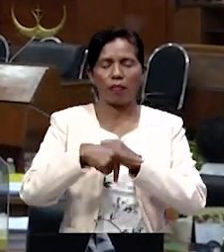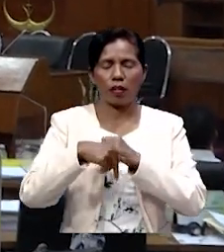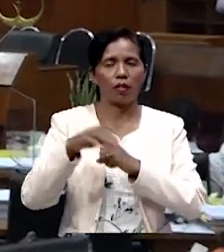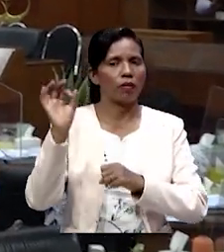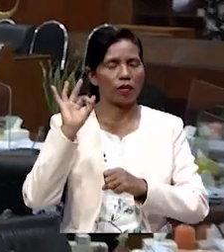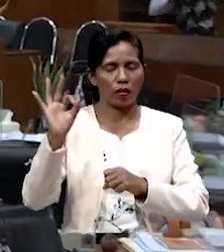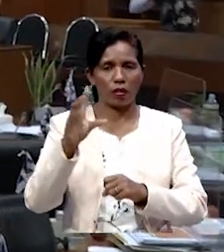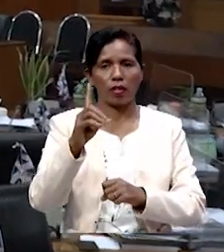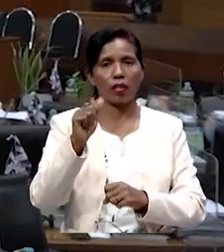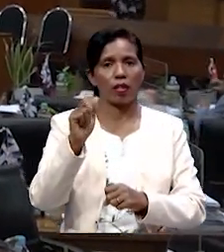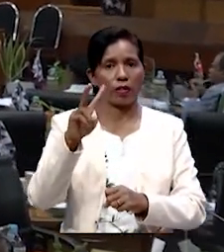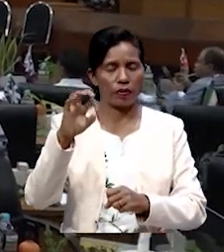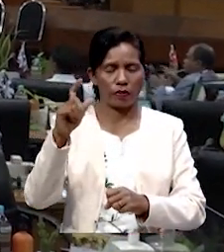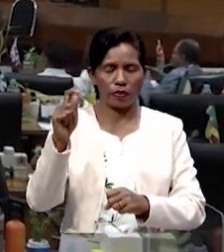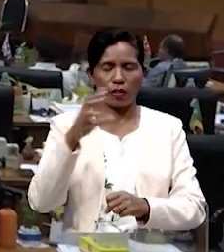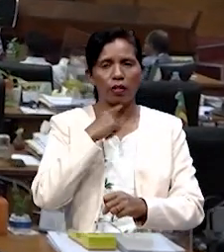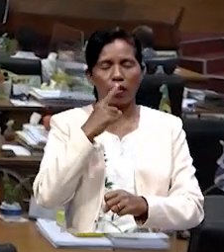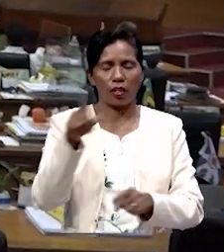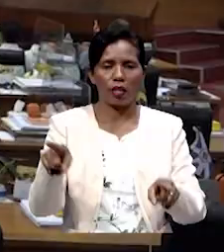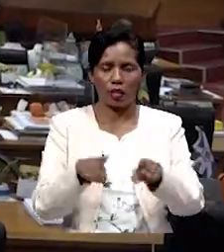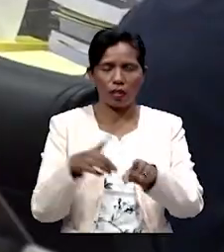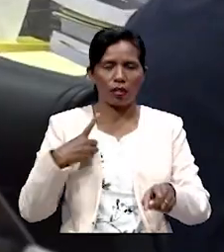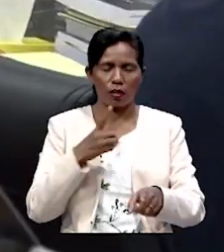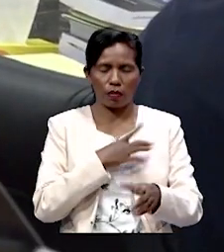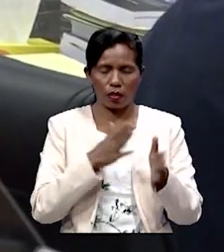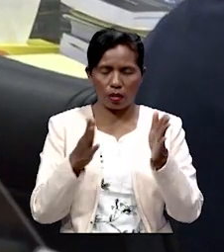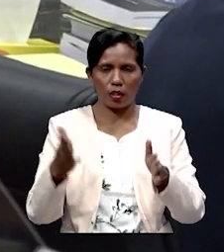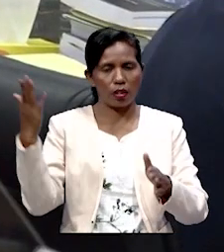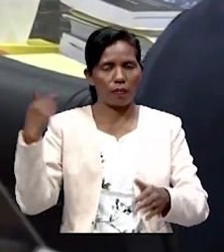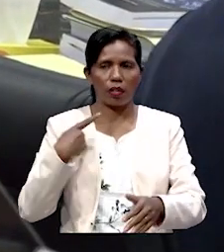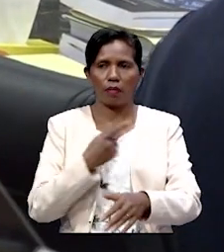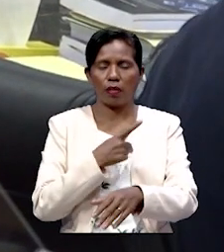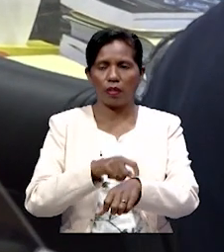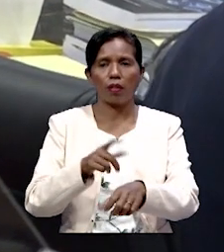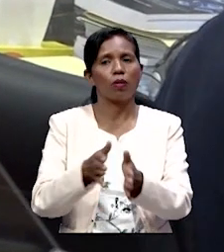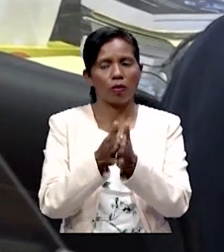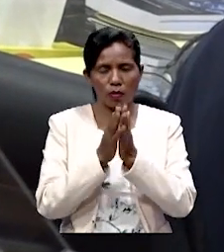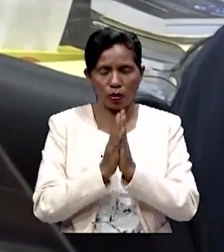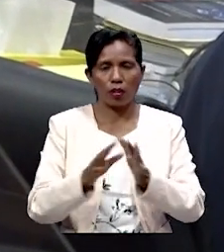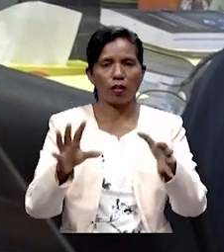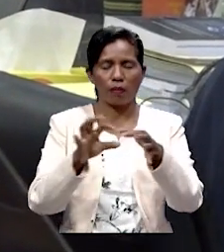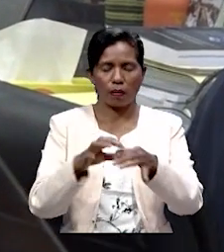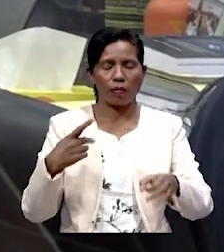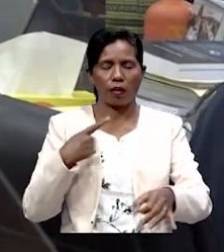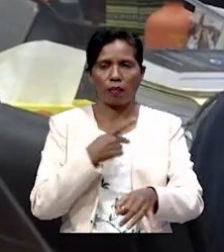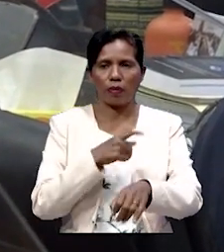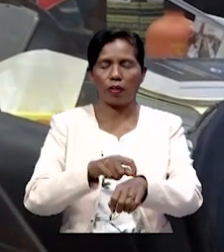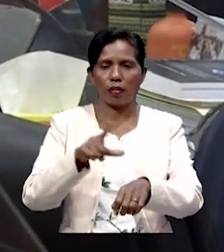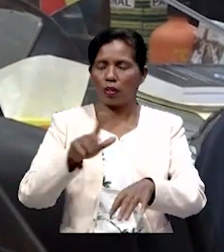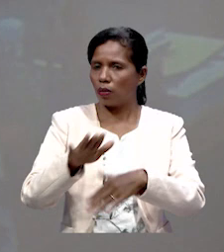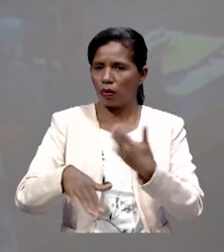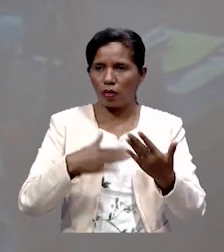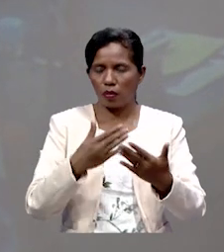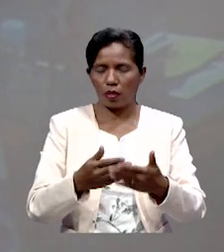Dias Ximenes Mandate, no Darmos, deputado antigo e Parlamento Nacional, russo ato membro do Parlamento Nacional Roto,